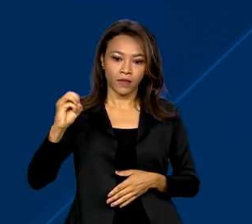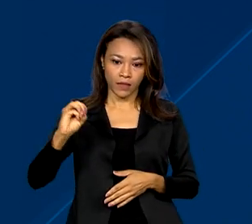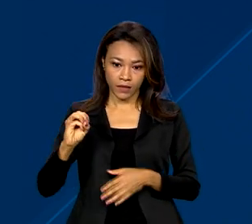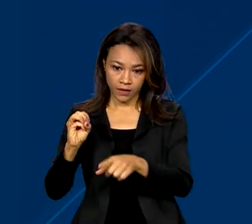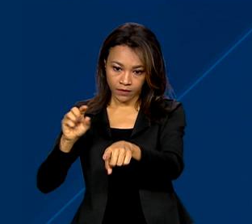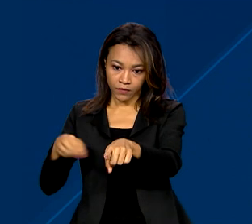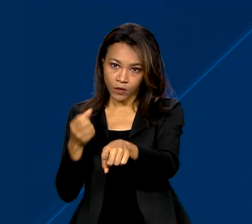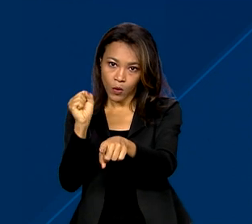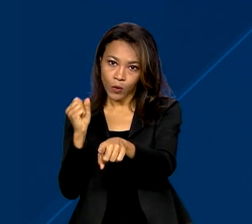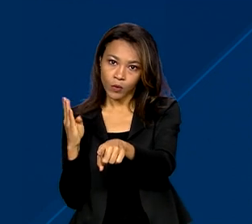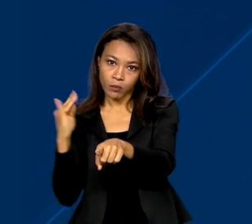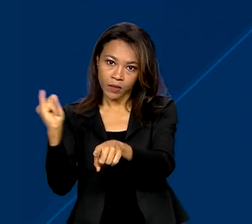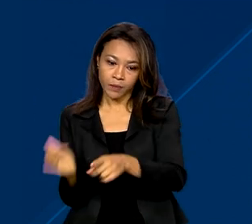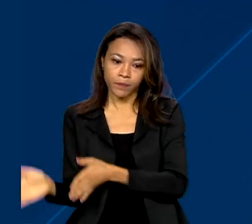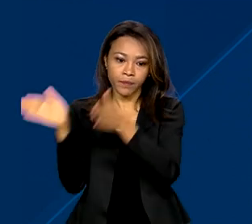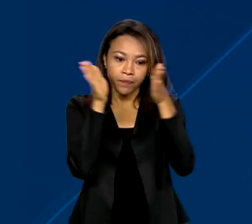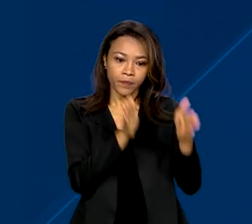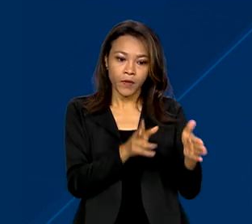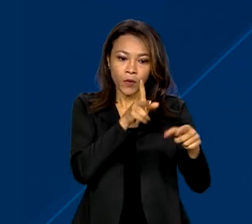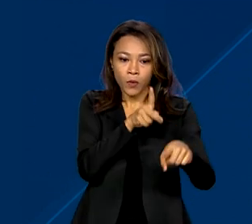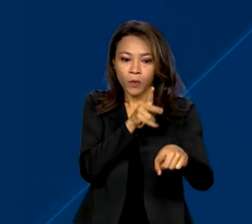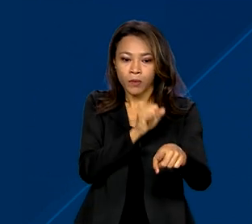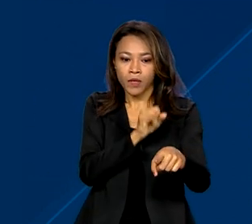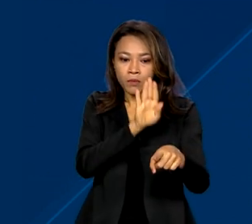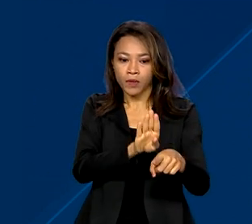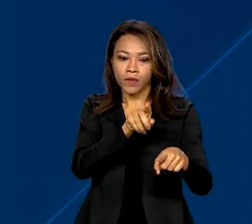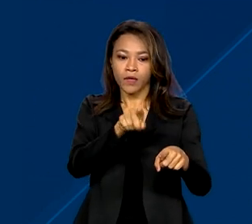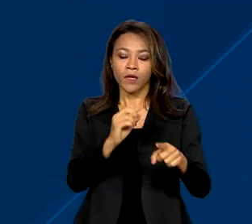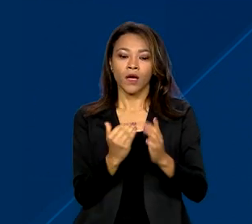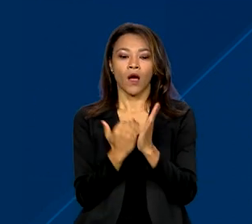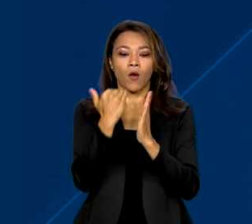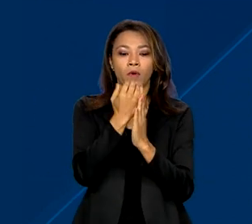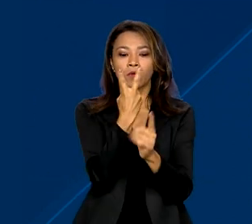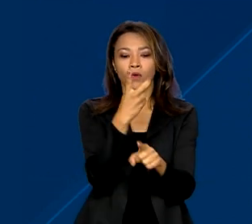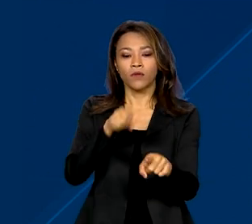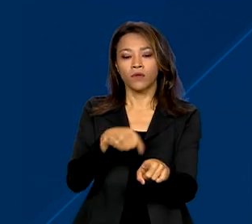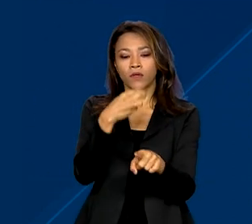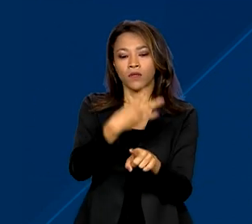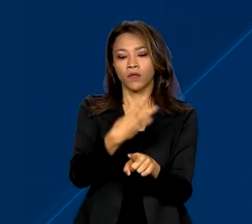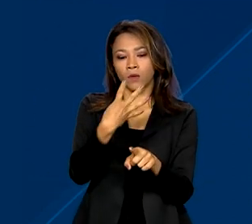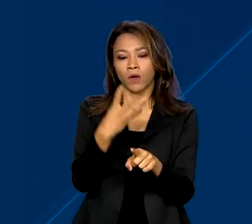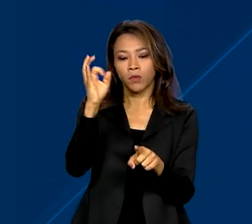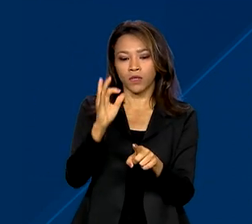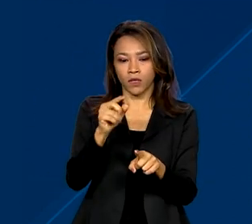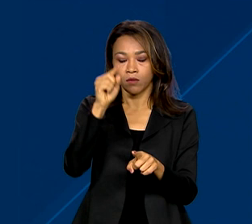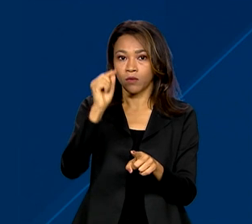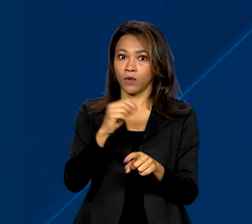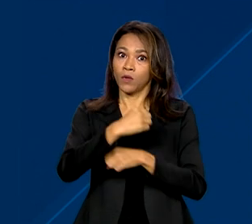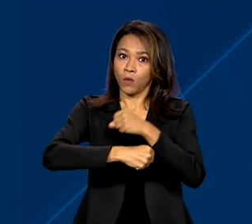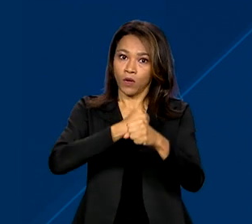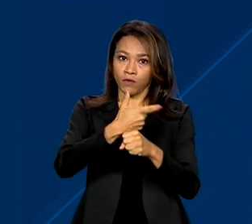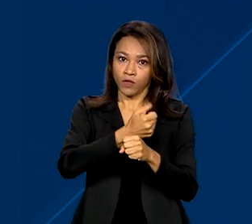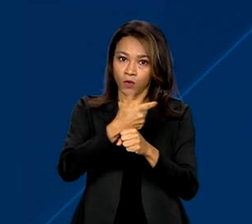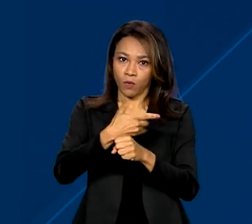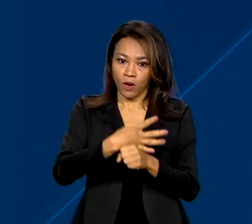de reais o PIB tem Projeção de crescimento de 2,34% em 2024